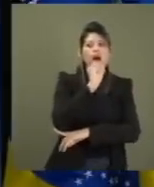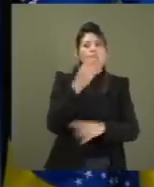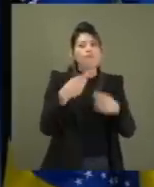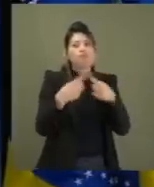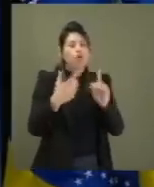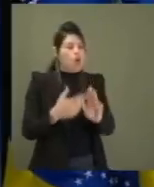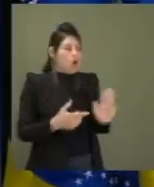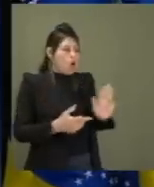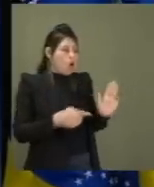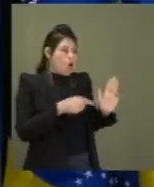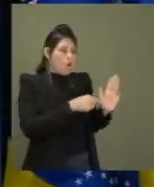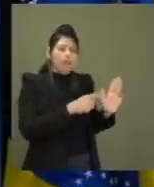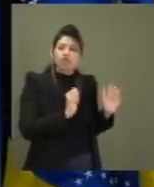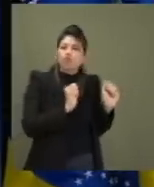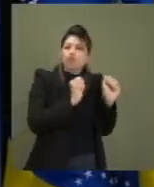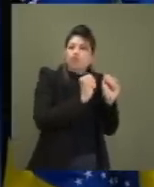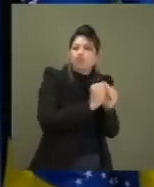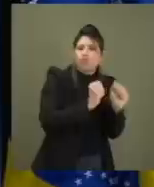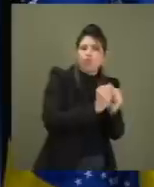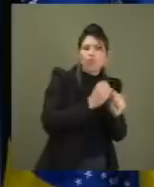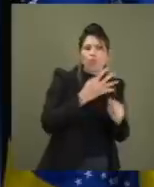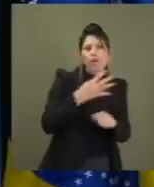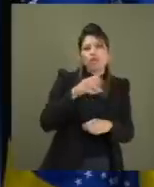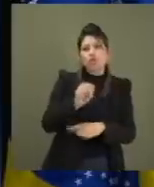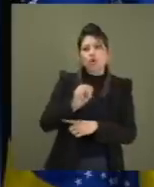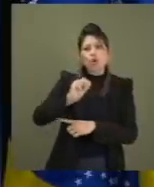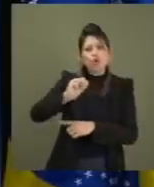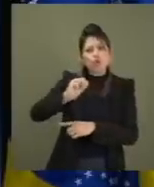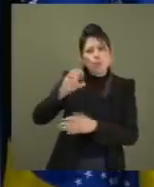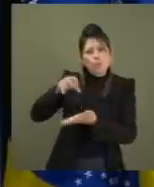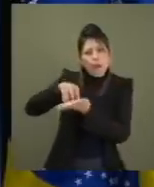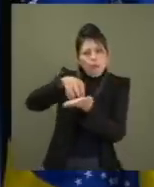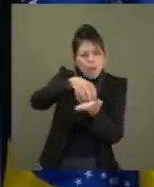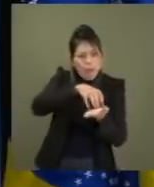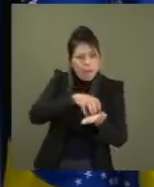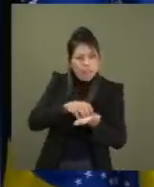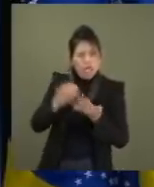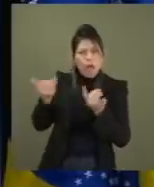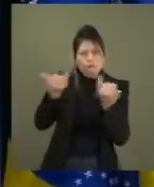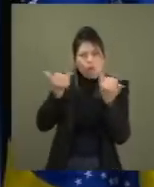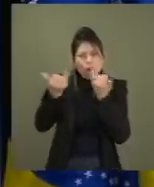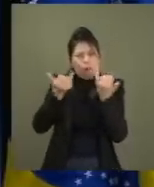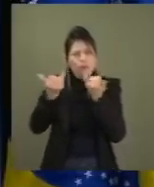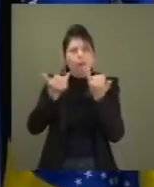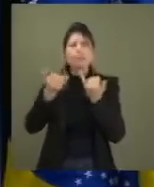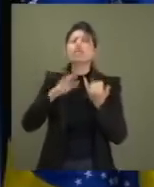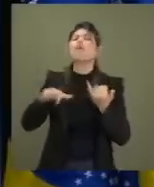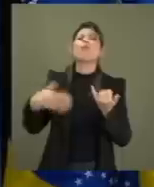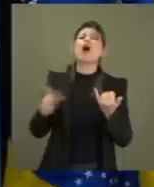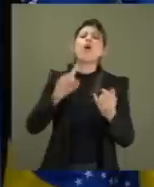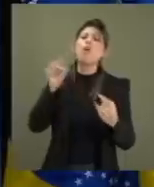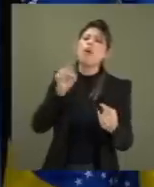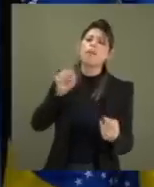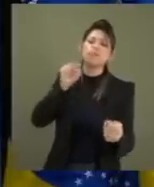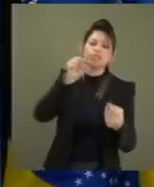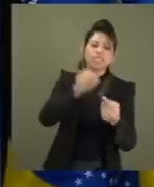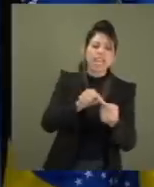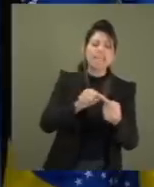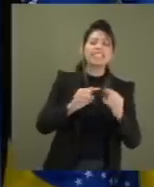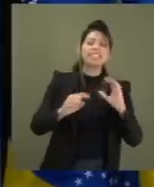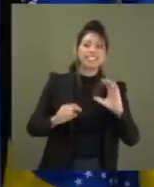48 órgãos federais foram informados de que o objetivo da